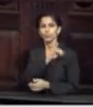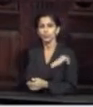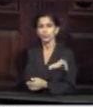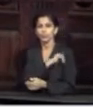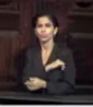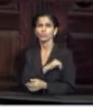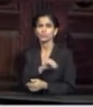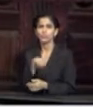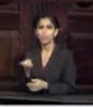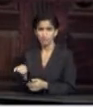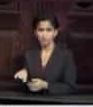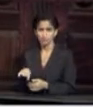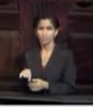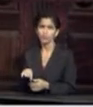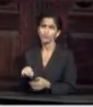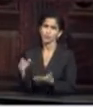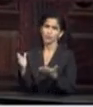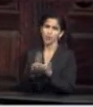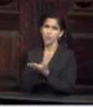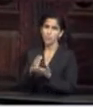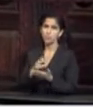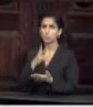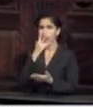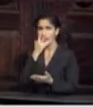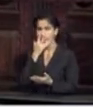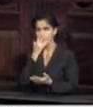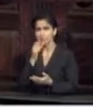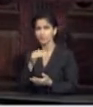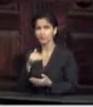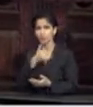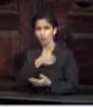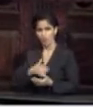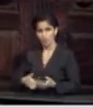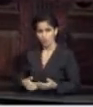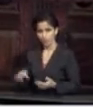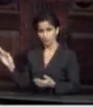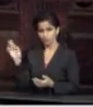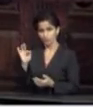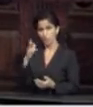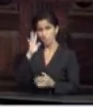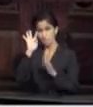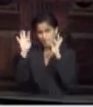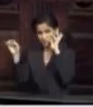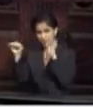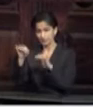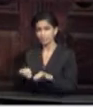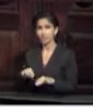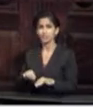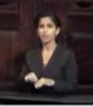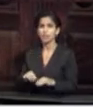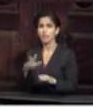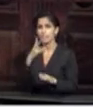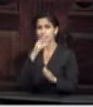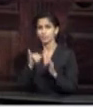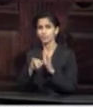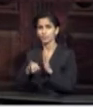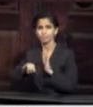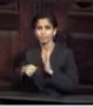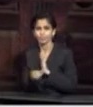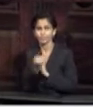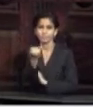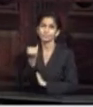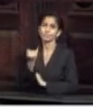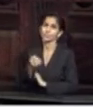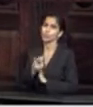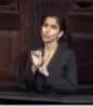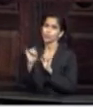se fosse um país a ser explorado, que a União trata o Rio de Janeiro como se fosse aquele cliente que está